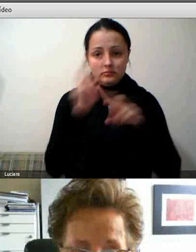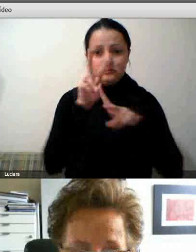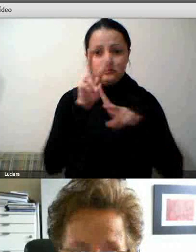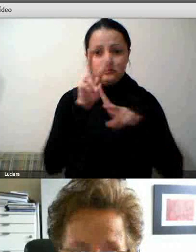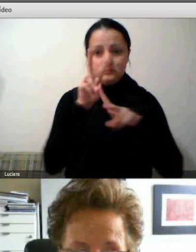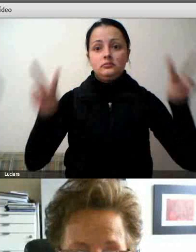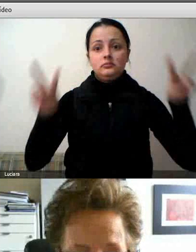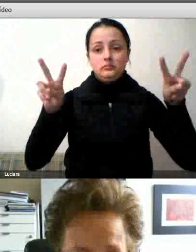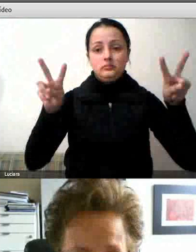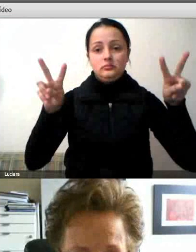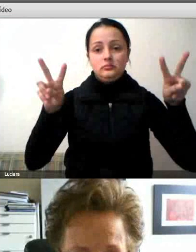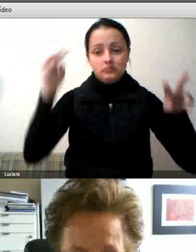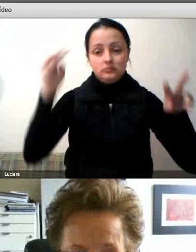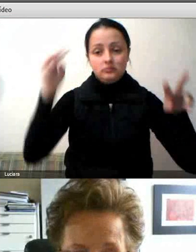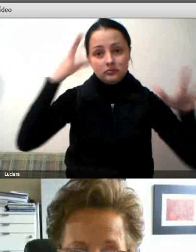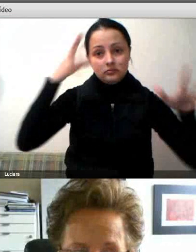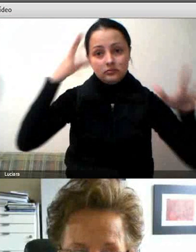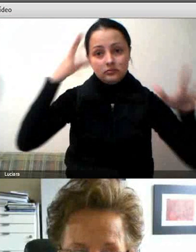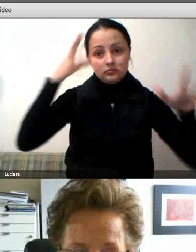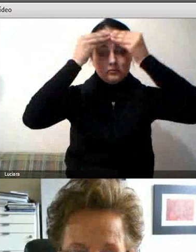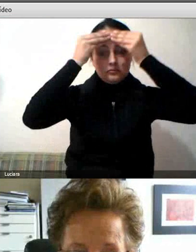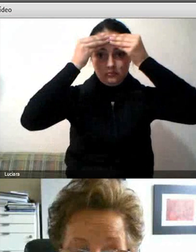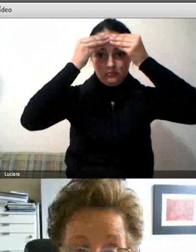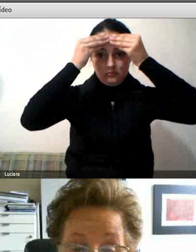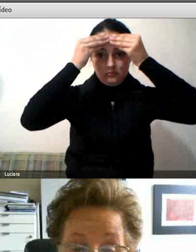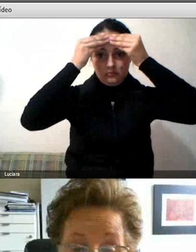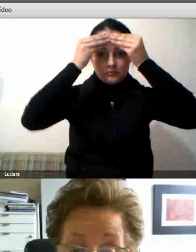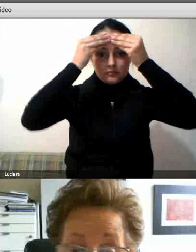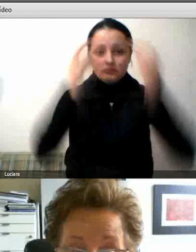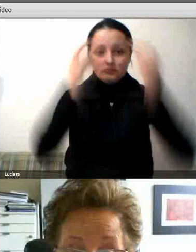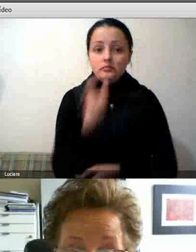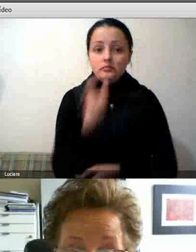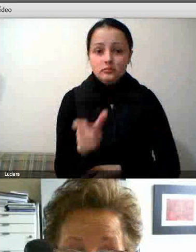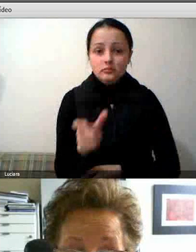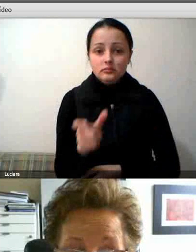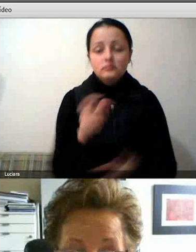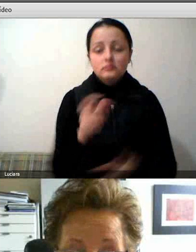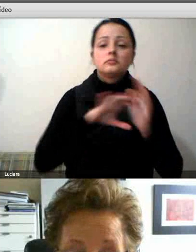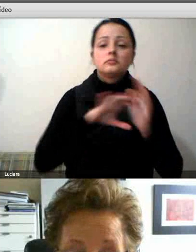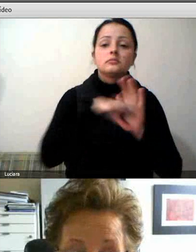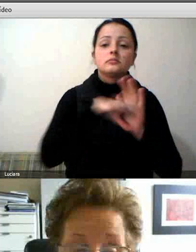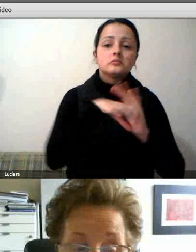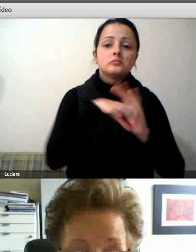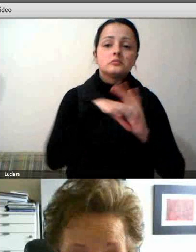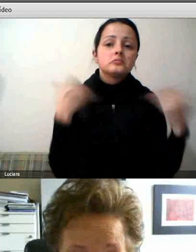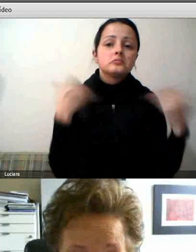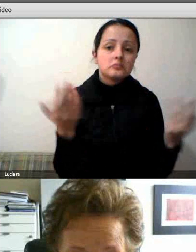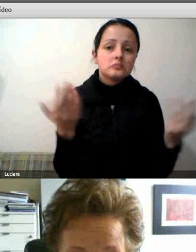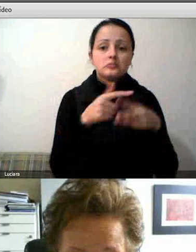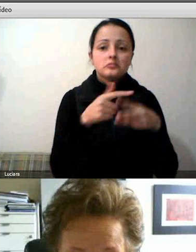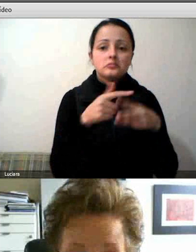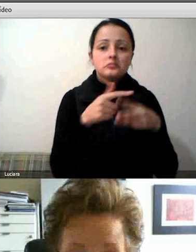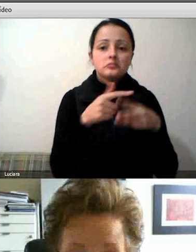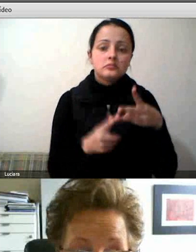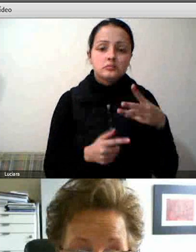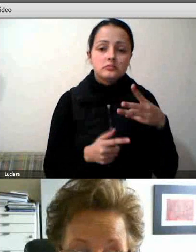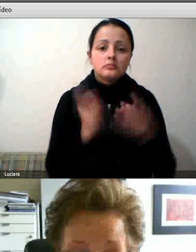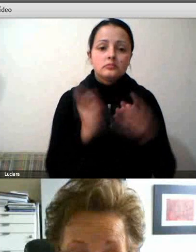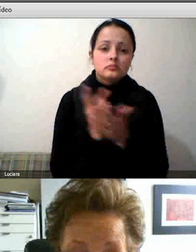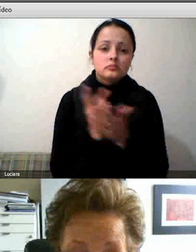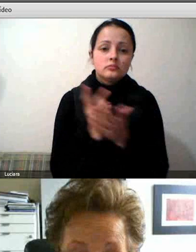processo? Nós vamos aprender conceitos. O que vem primeiro nesse processo de desenvolvimento? O conceito? A